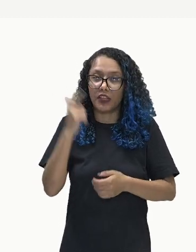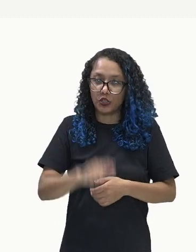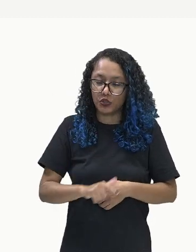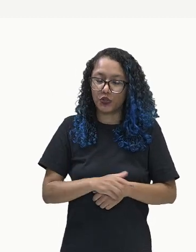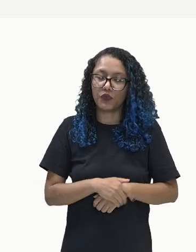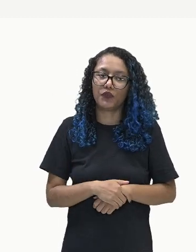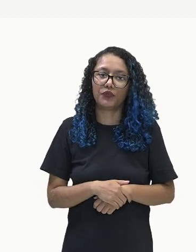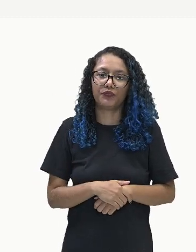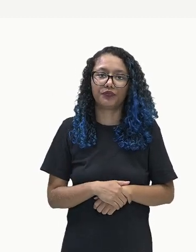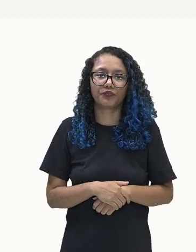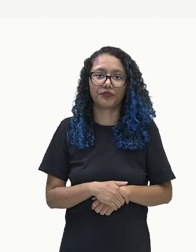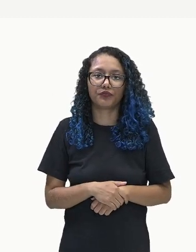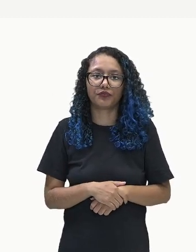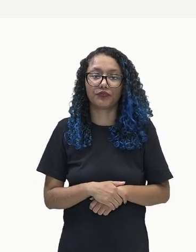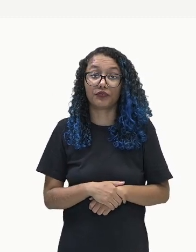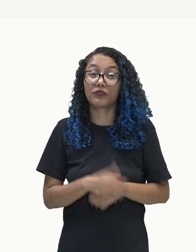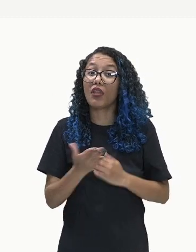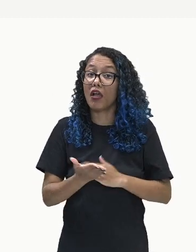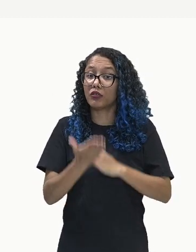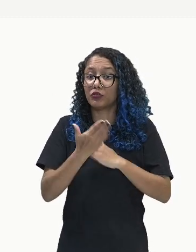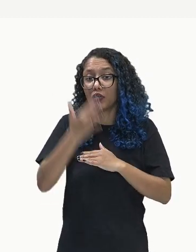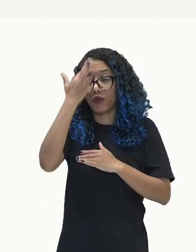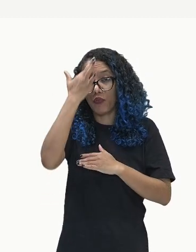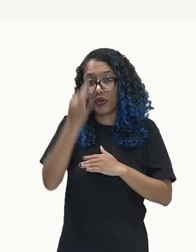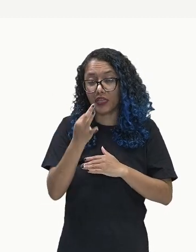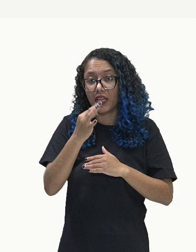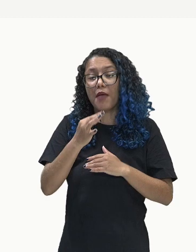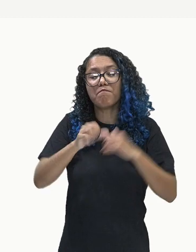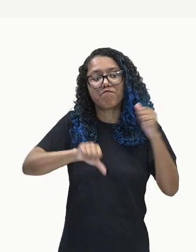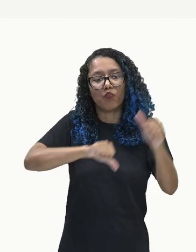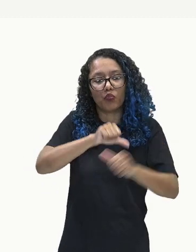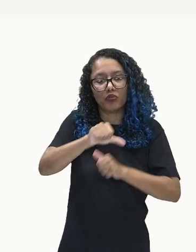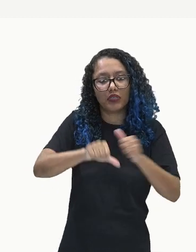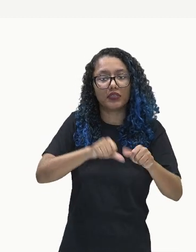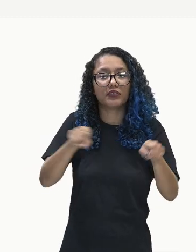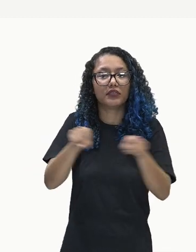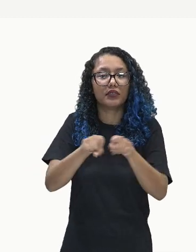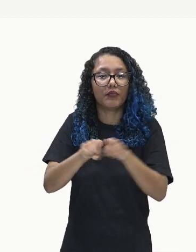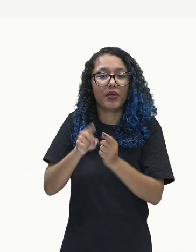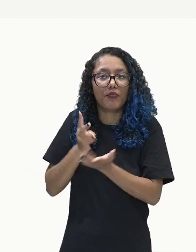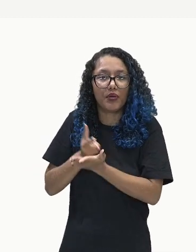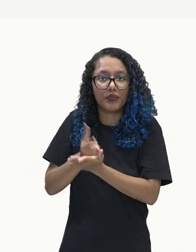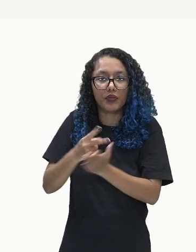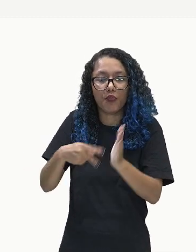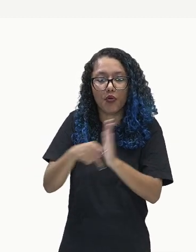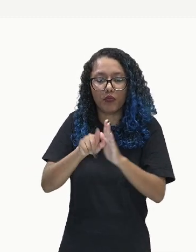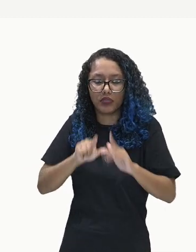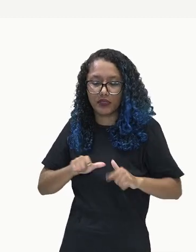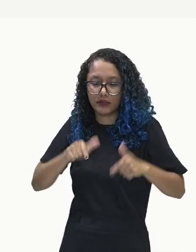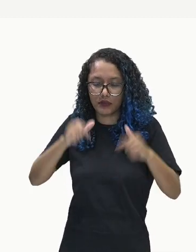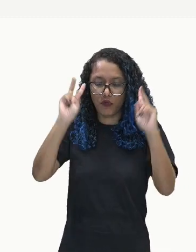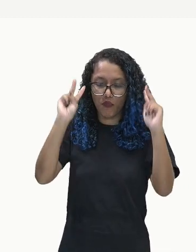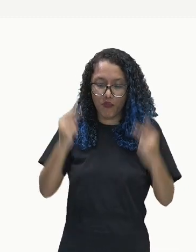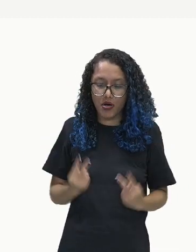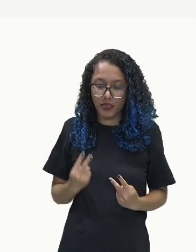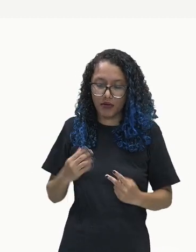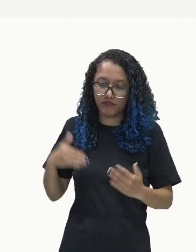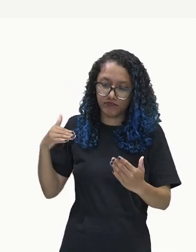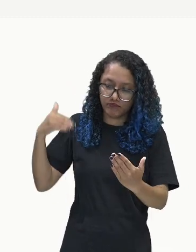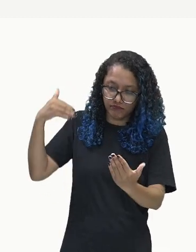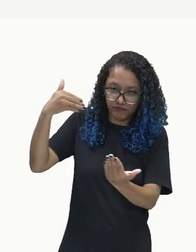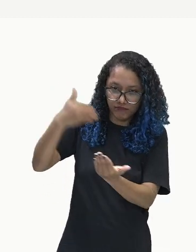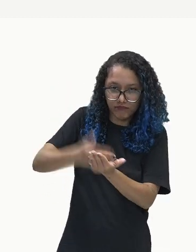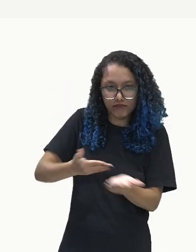entender mudanças e permanências da ação humana ao longo do tempo. Se vocês